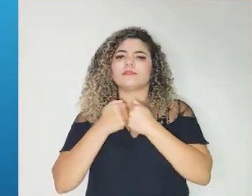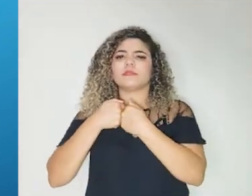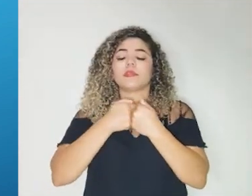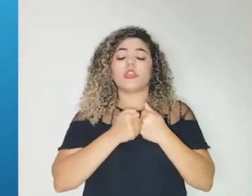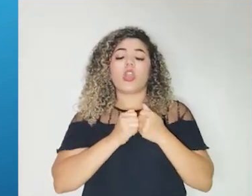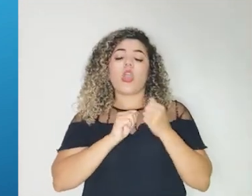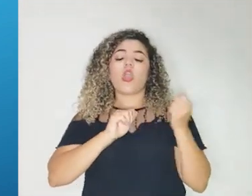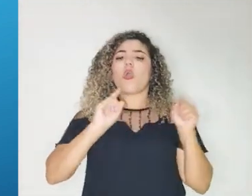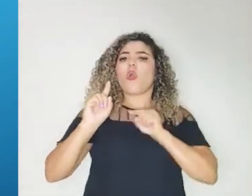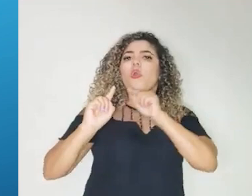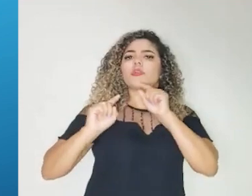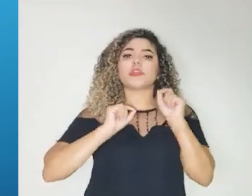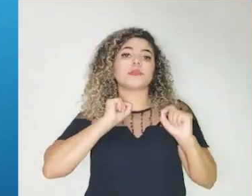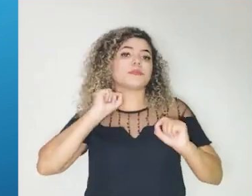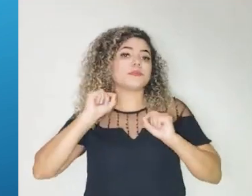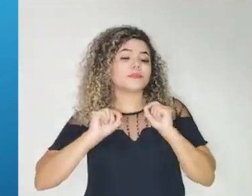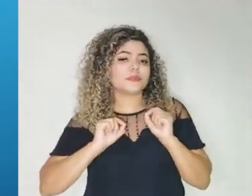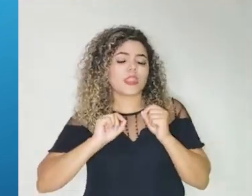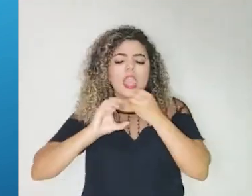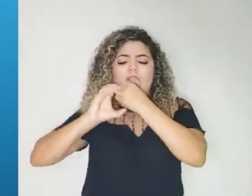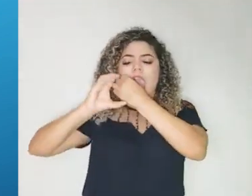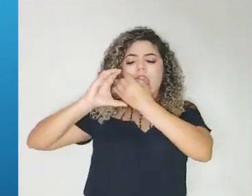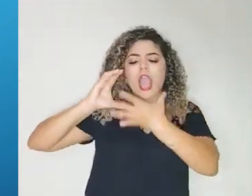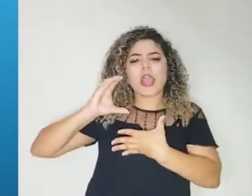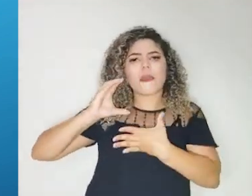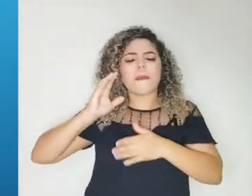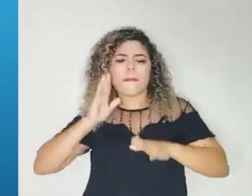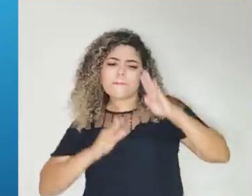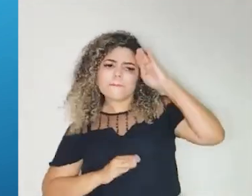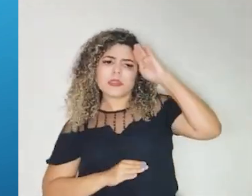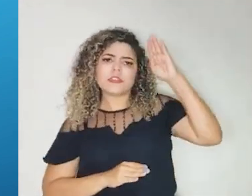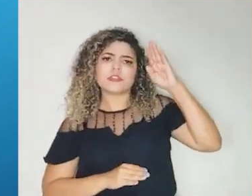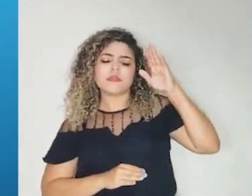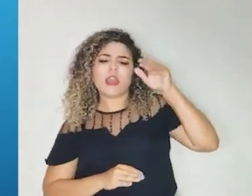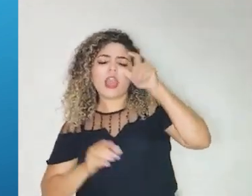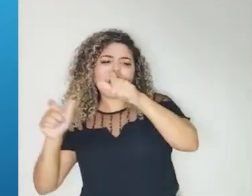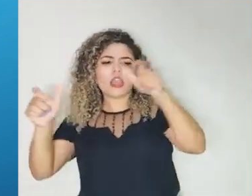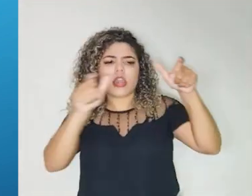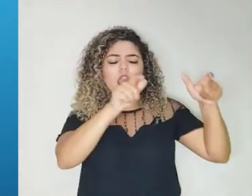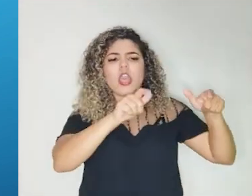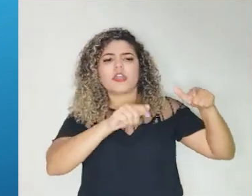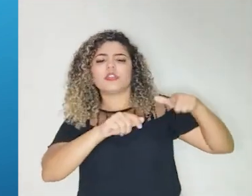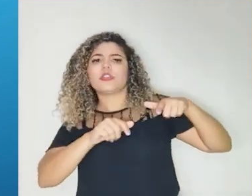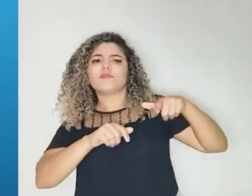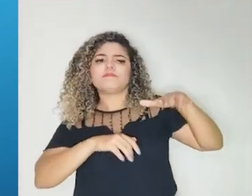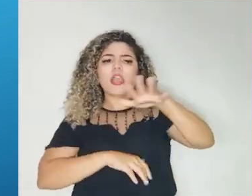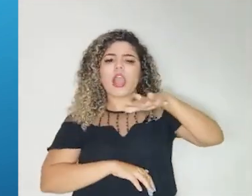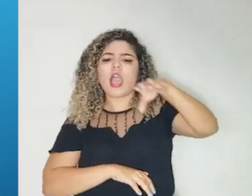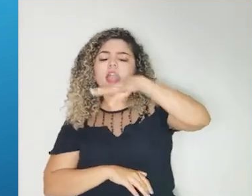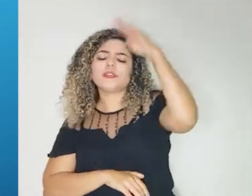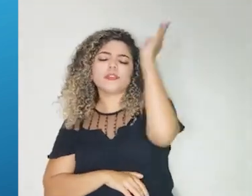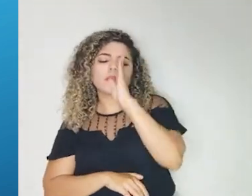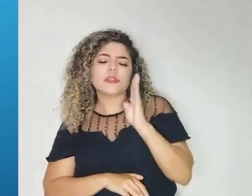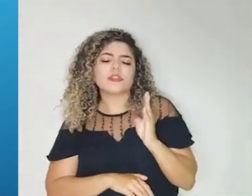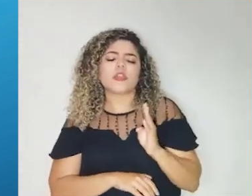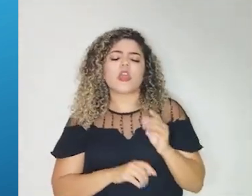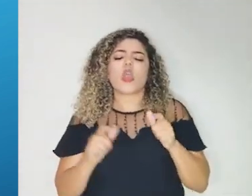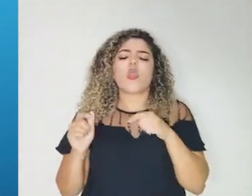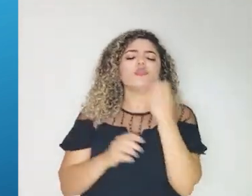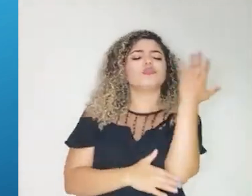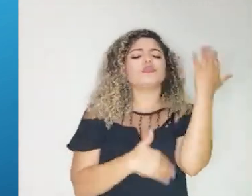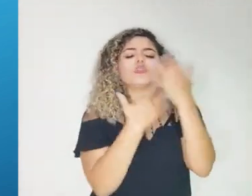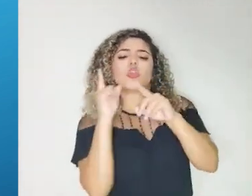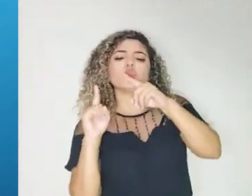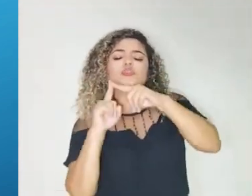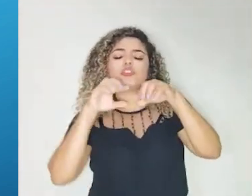Habilidades e objetivos dessa aula. Caracterizar os principais ecossistemas brasileiros quanto à paisagem, à quantidade de água, ao tipo